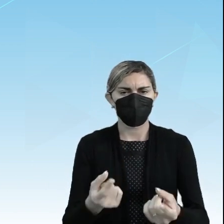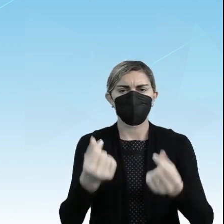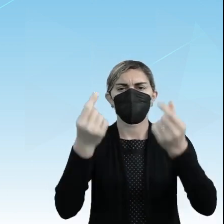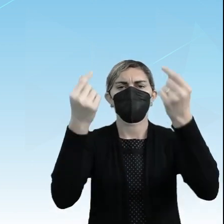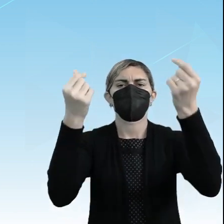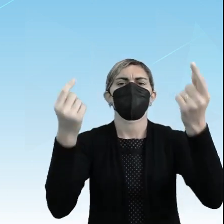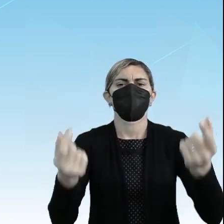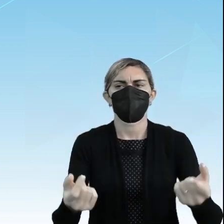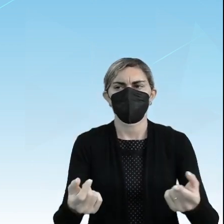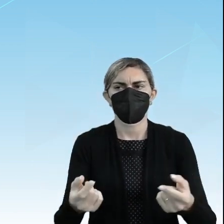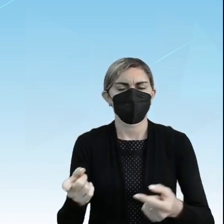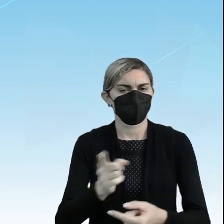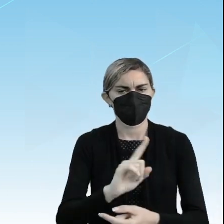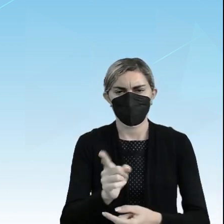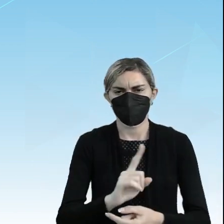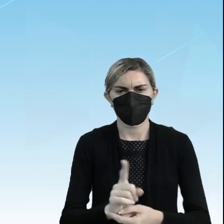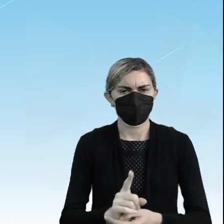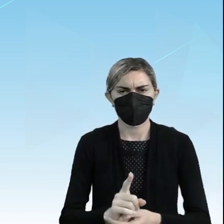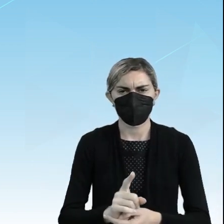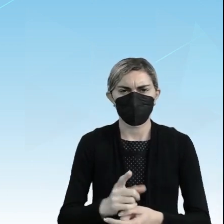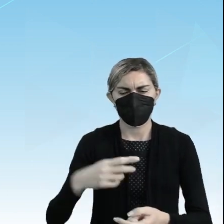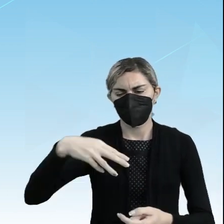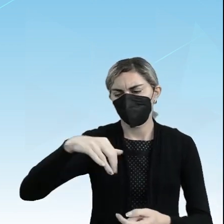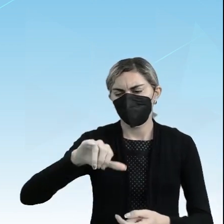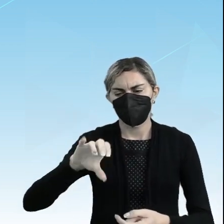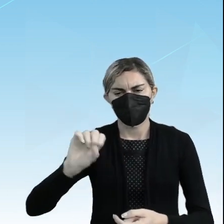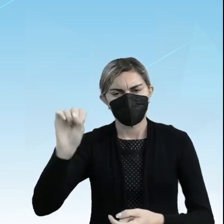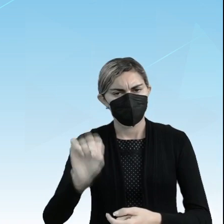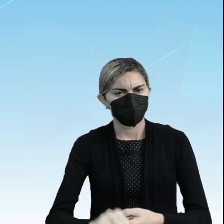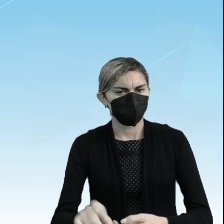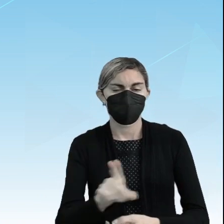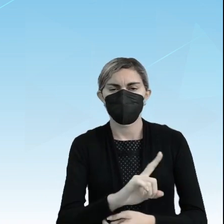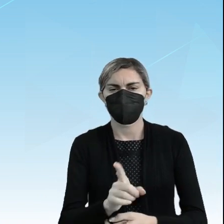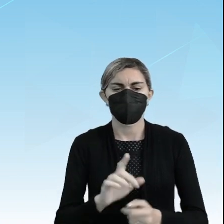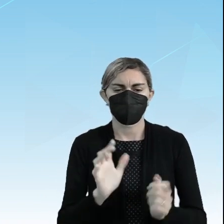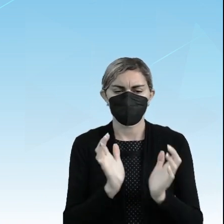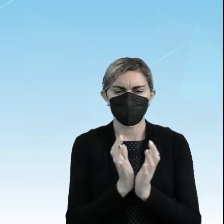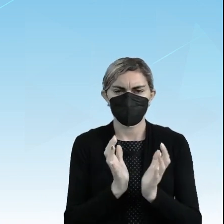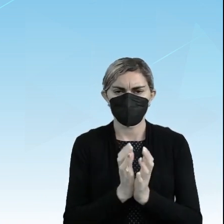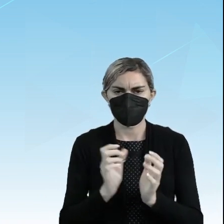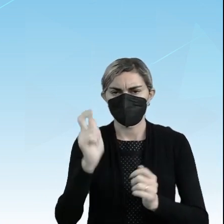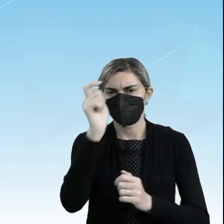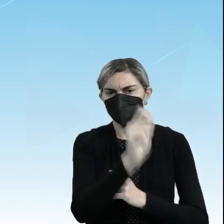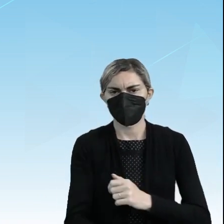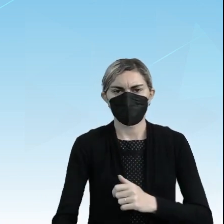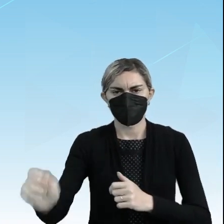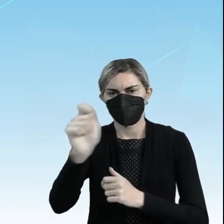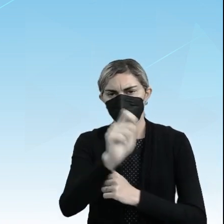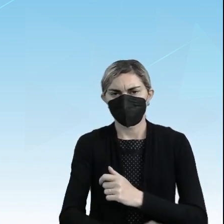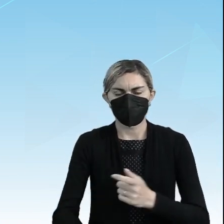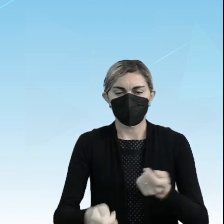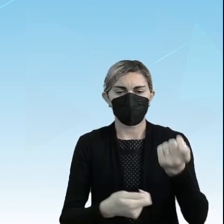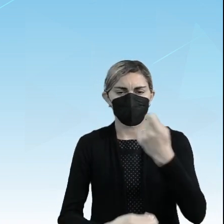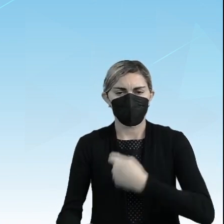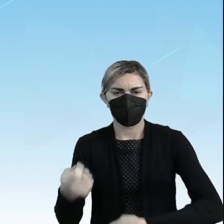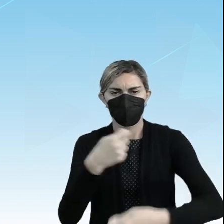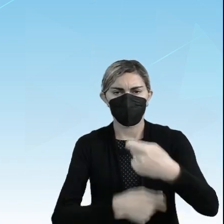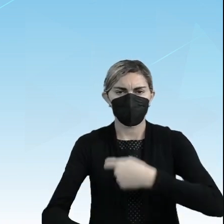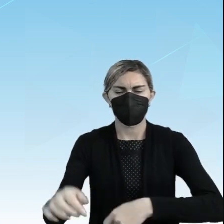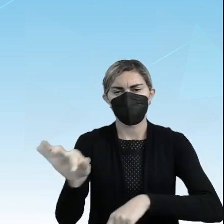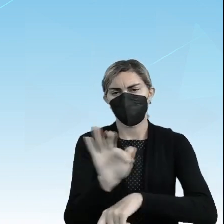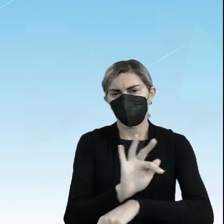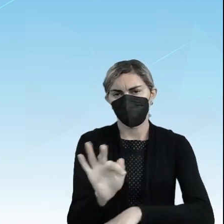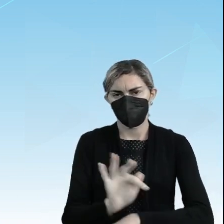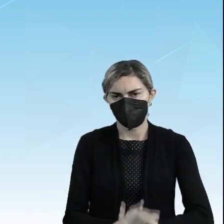o bloco econômico, como NAFTA, como Mercosul. Não. Ele é uma associação comércio formal,